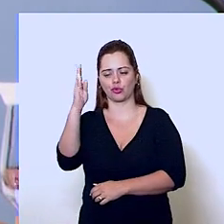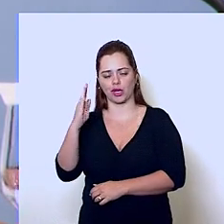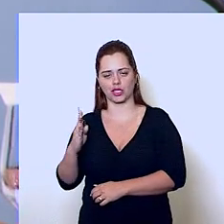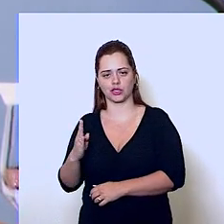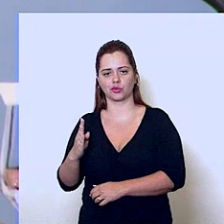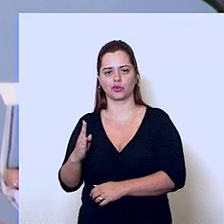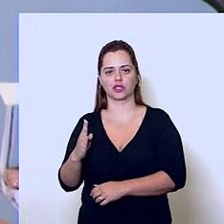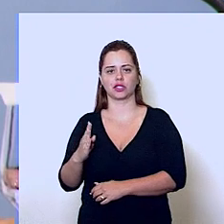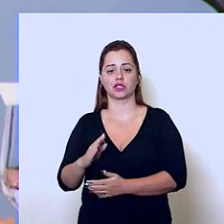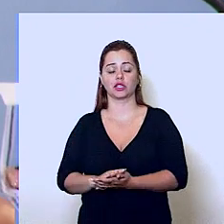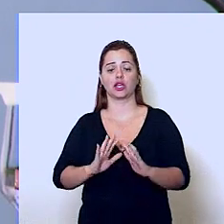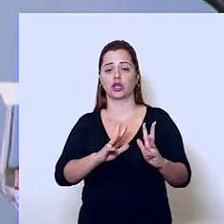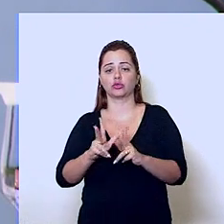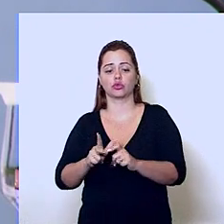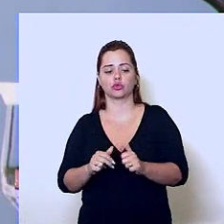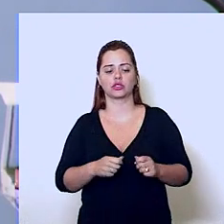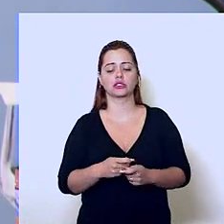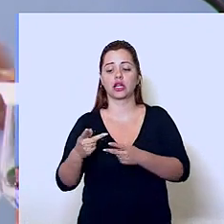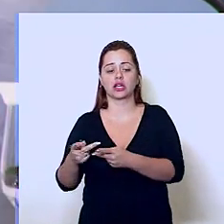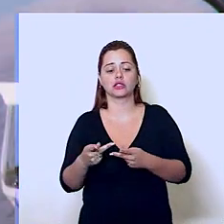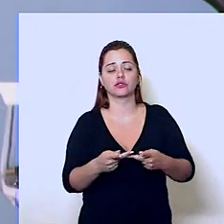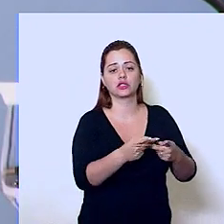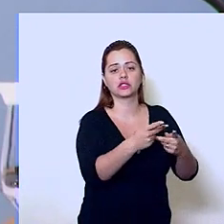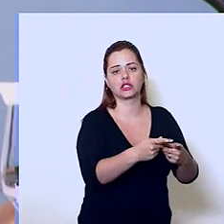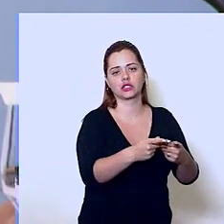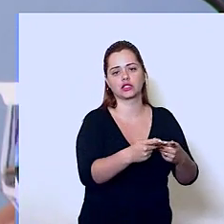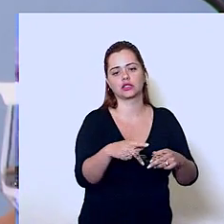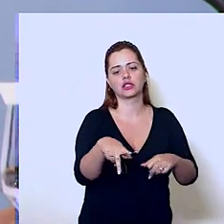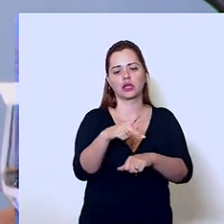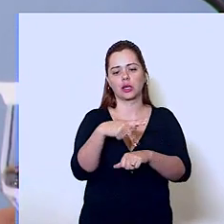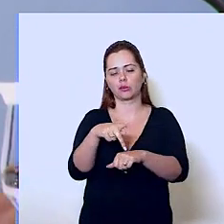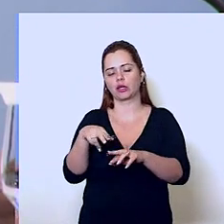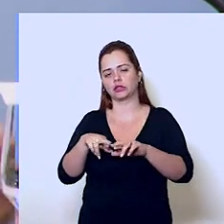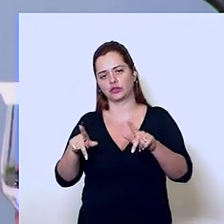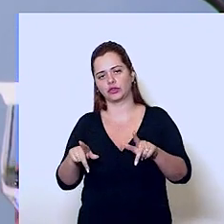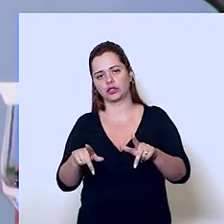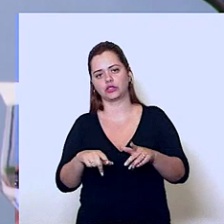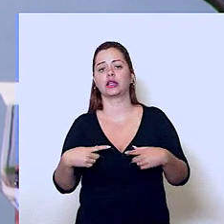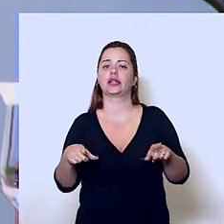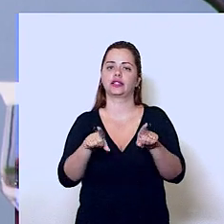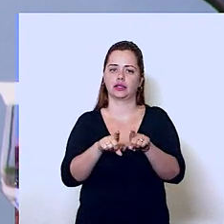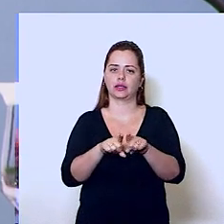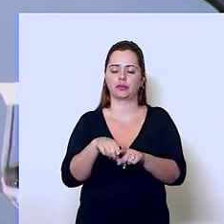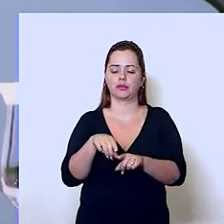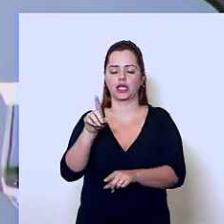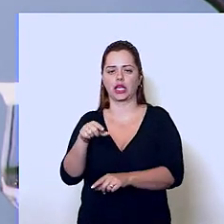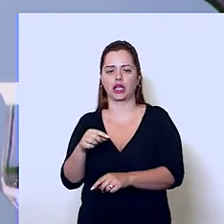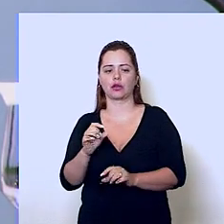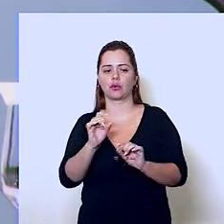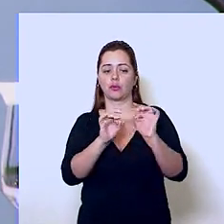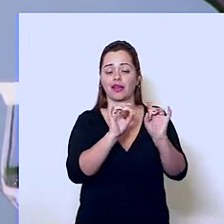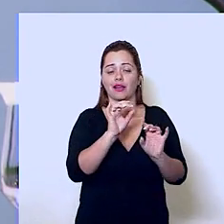em suas visitas ao exterior. E isso também era uma característica que fez aumentar ainda